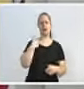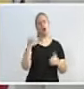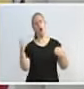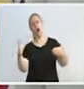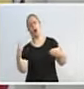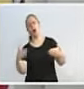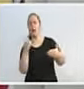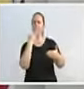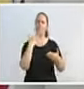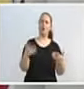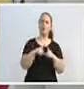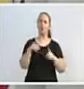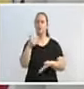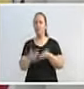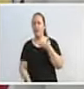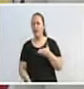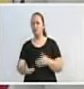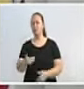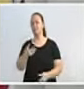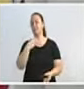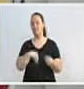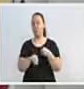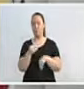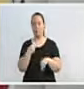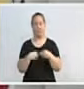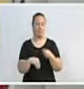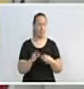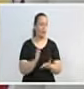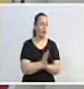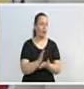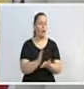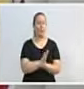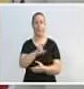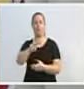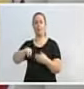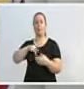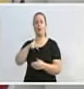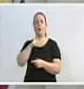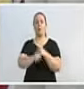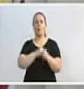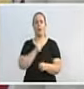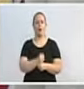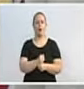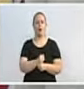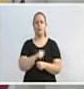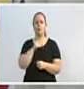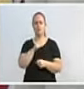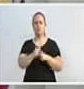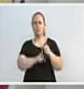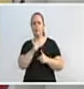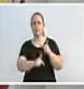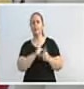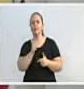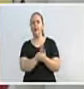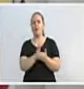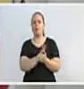Agora, quando perde, dá aquela depressão, né? Tem neguinho aí que ficava criticando nós aqui na tribuna, foi candidato, fez 300 votos. Eu acho que está debaixo da cama ainda, está com